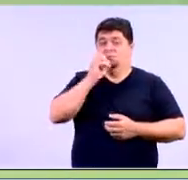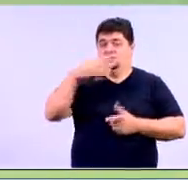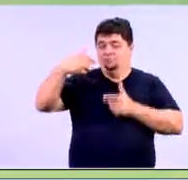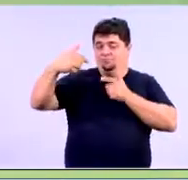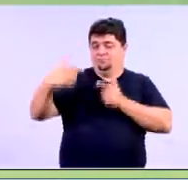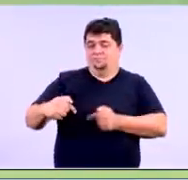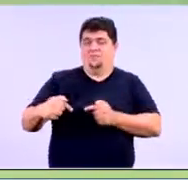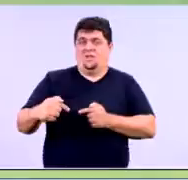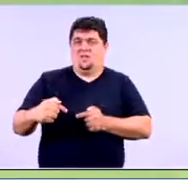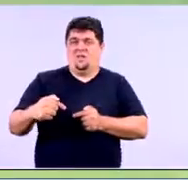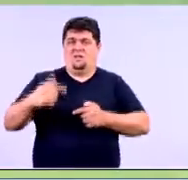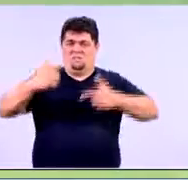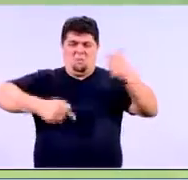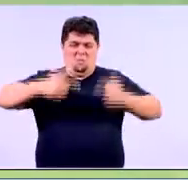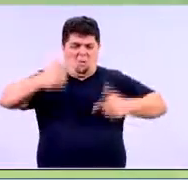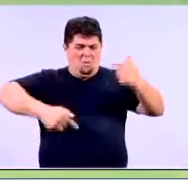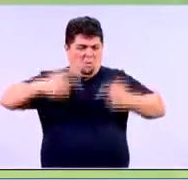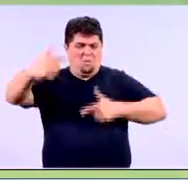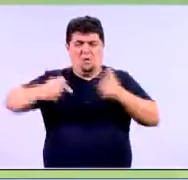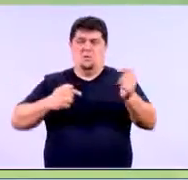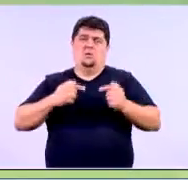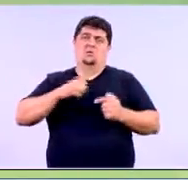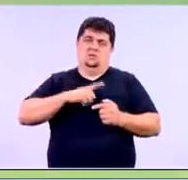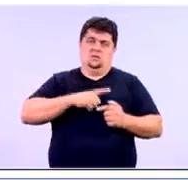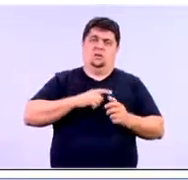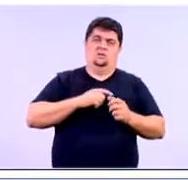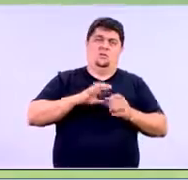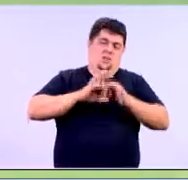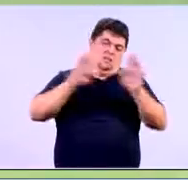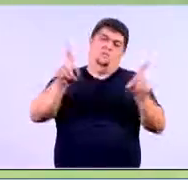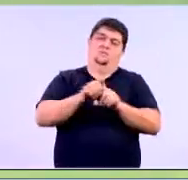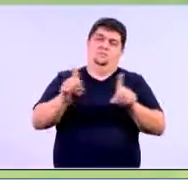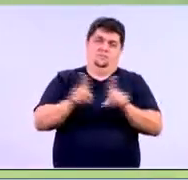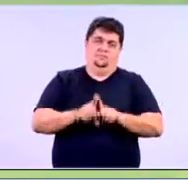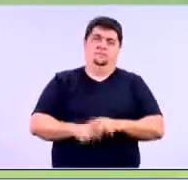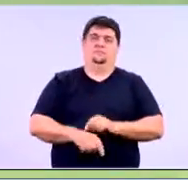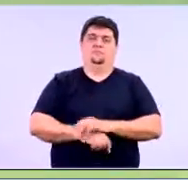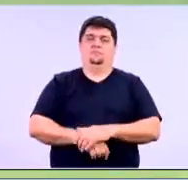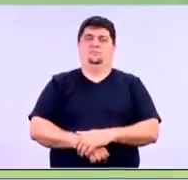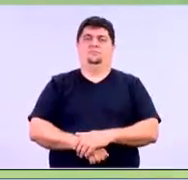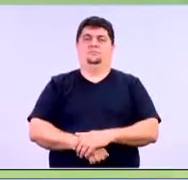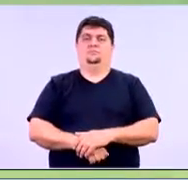e contribuições para a Seguridade Social, correto?